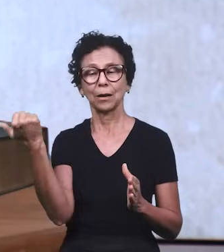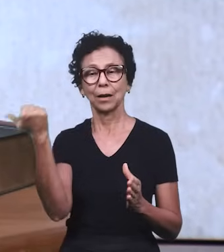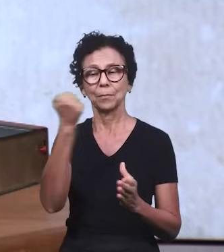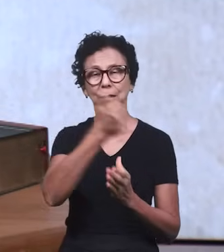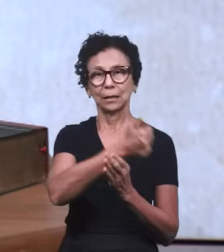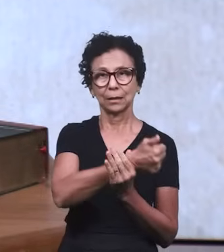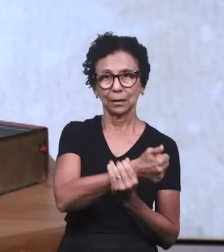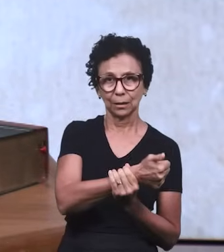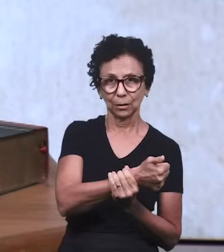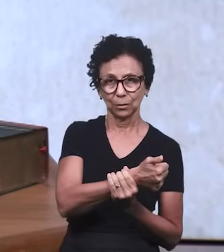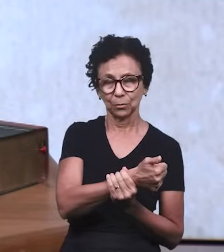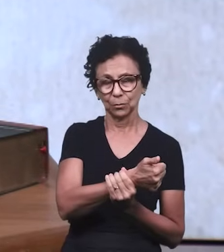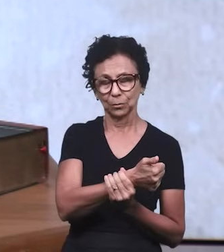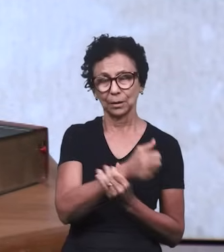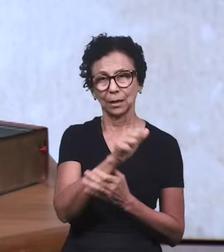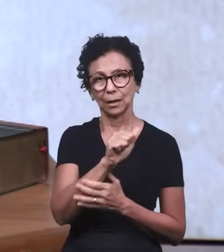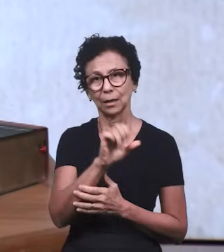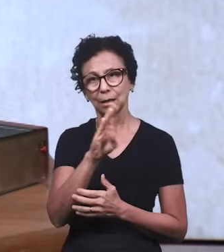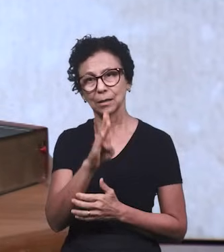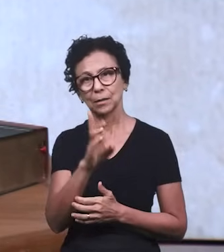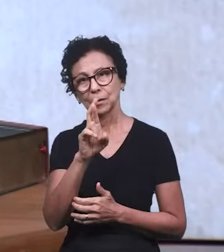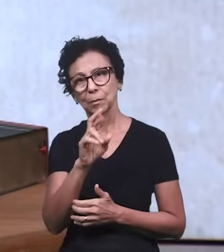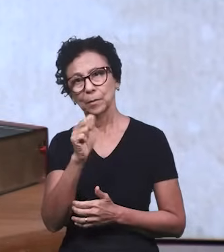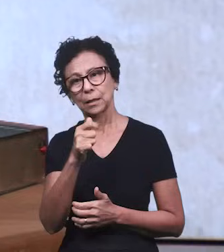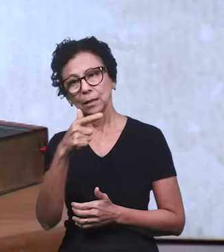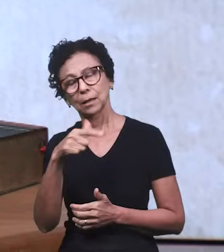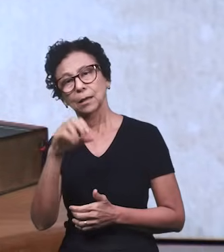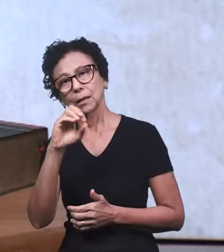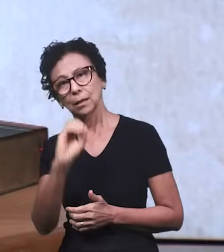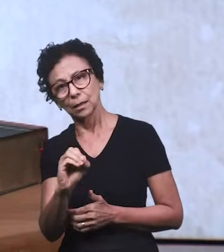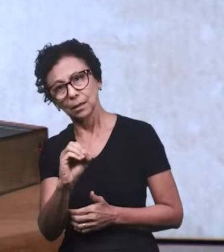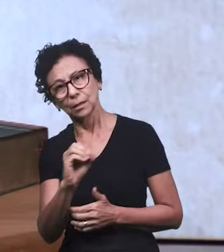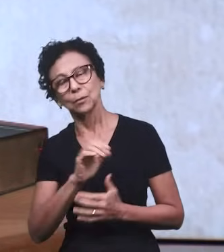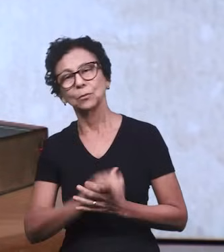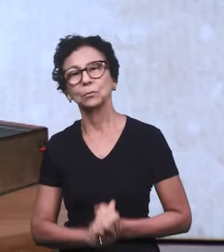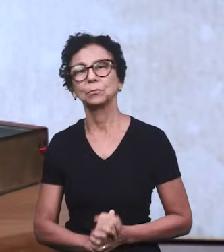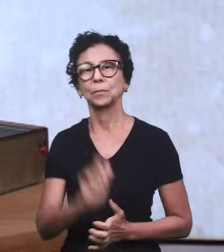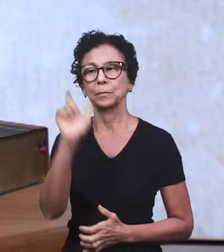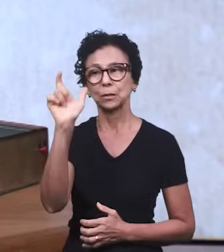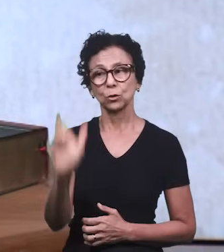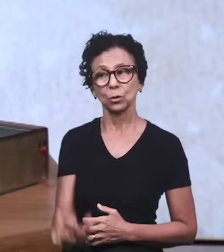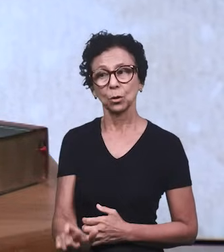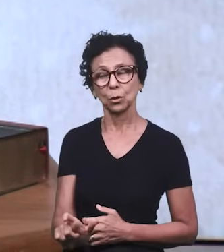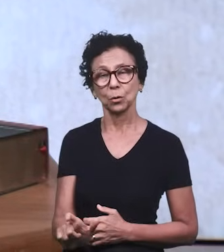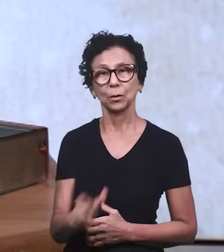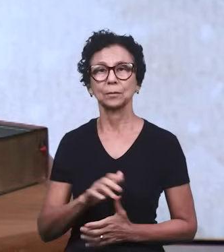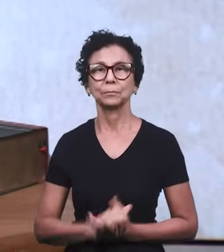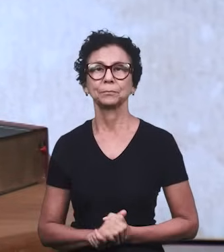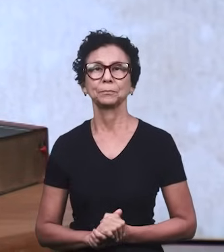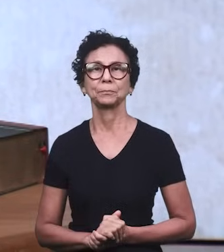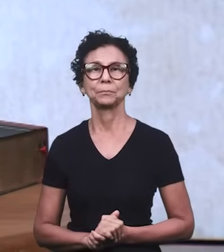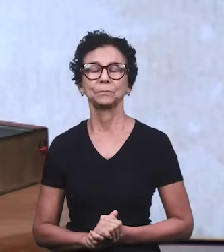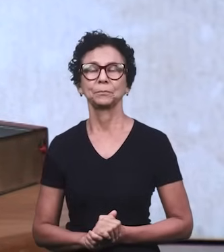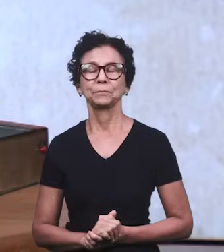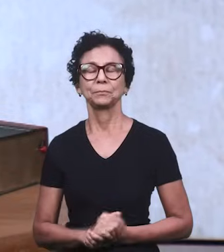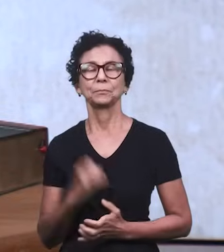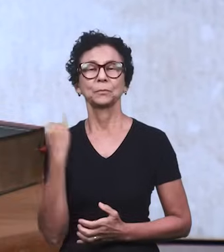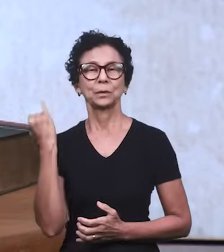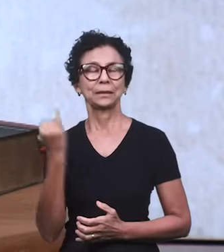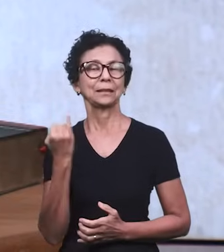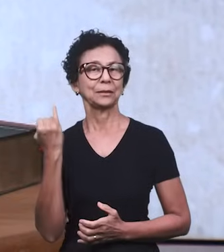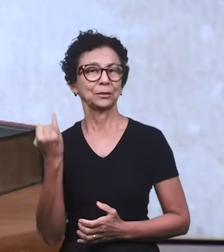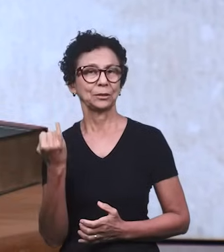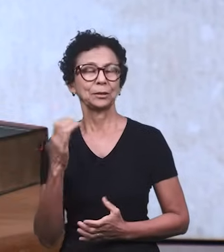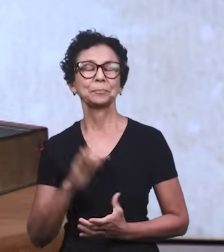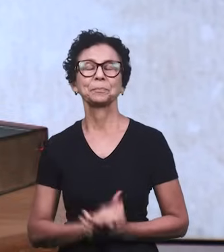importantíssima da palavra do senhor esse essa figura importante que é a figura de Abraão Amém queridos Vamos